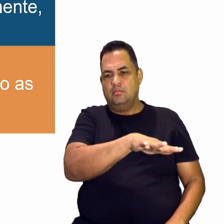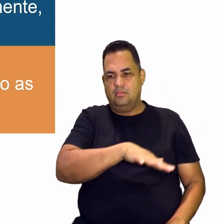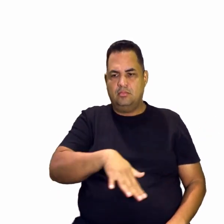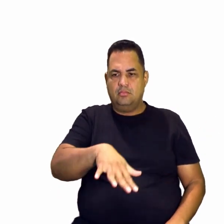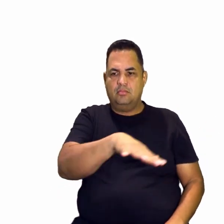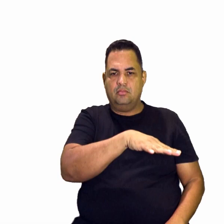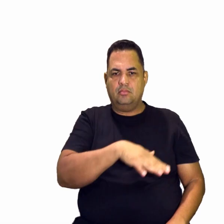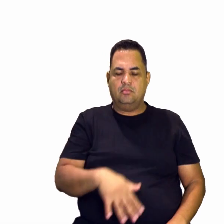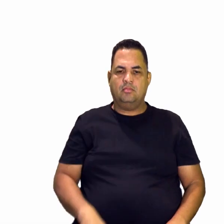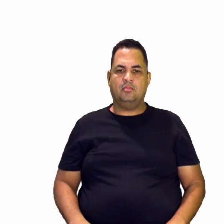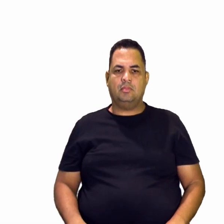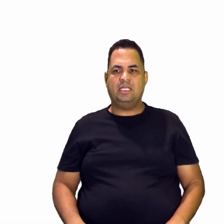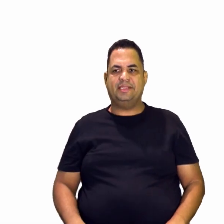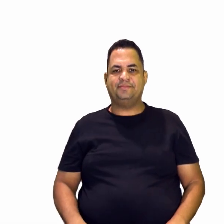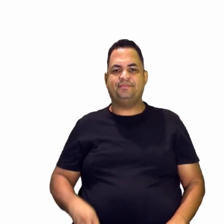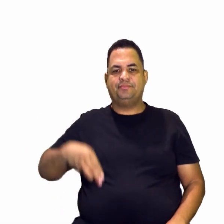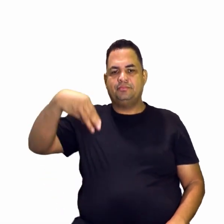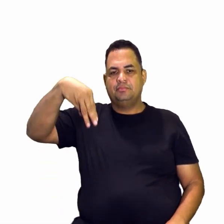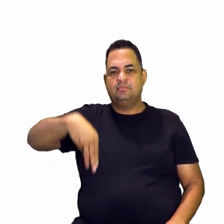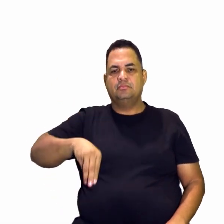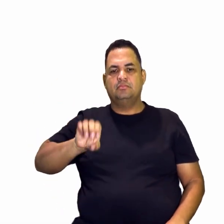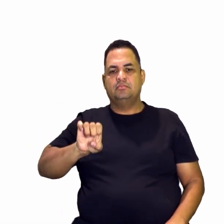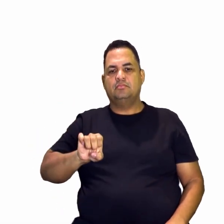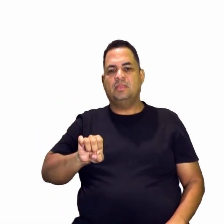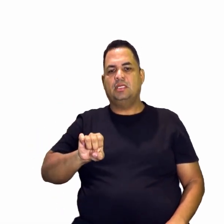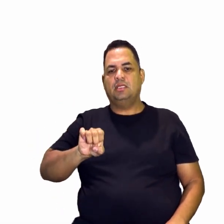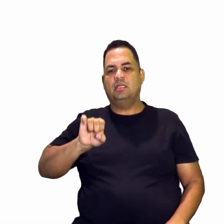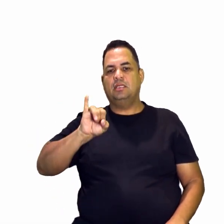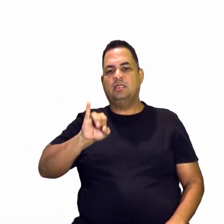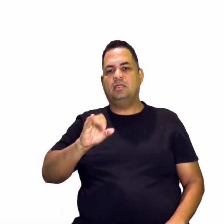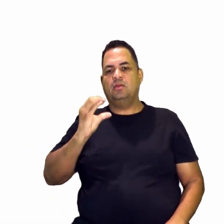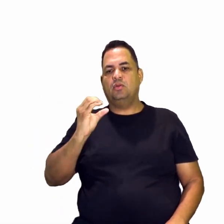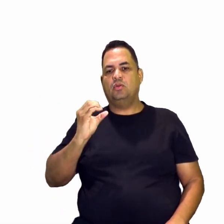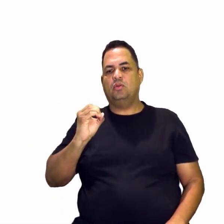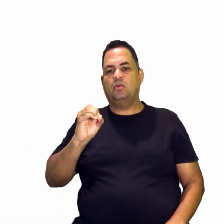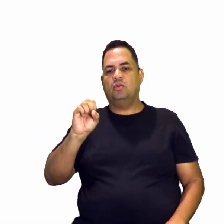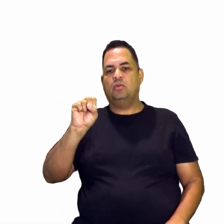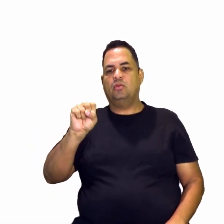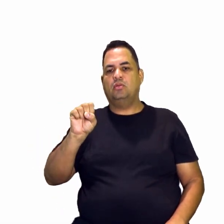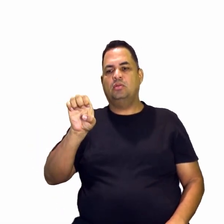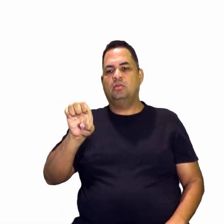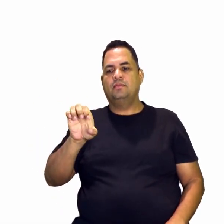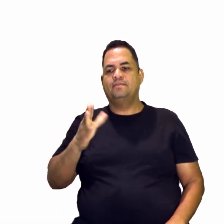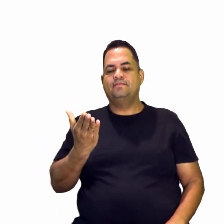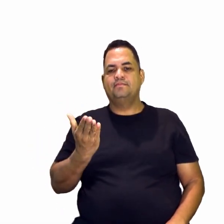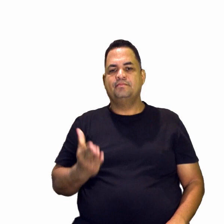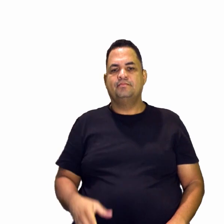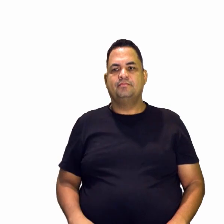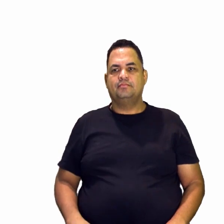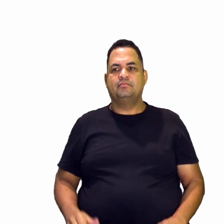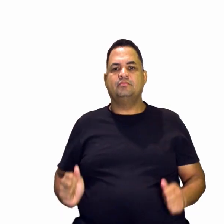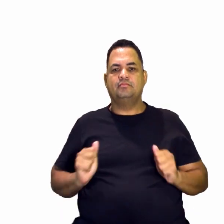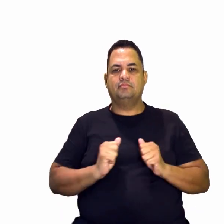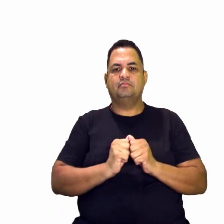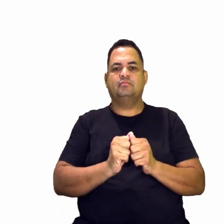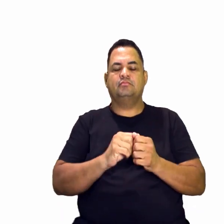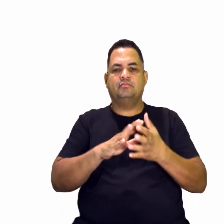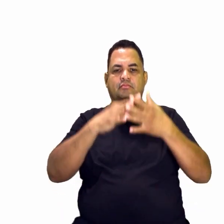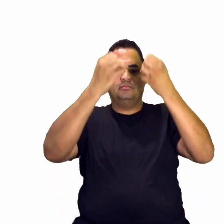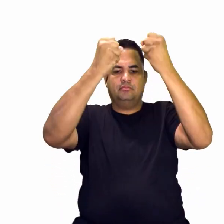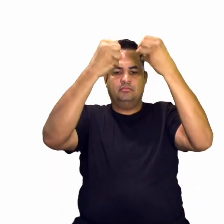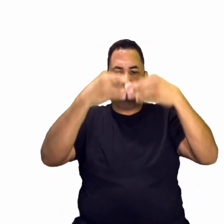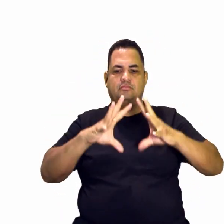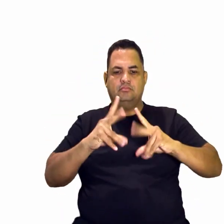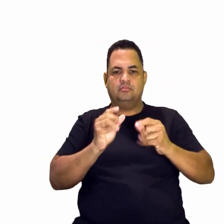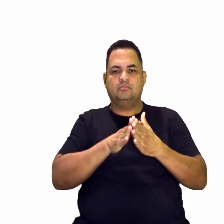vida. É isso aí. Meiose, então, chegando aqui com você para enfatizar